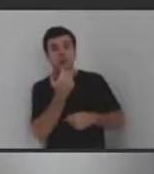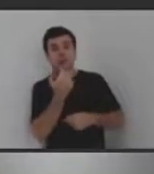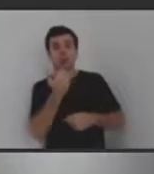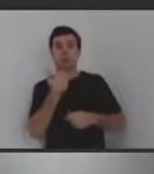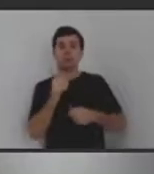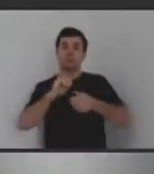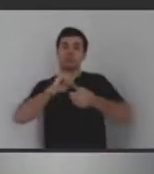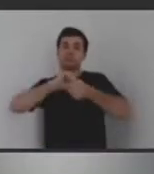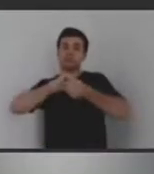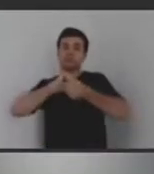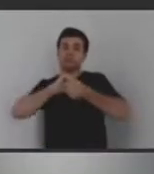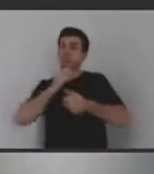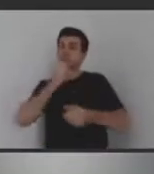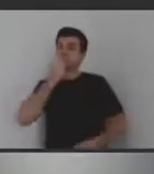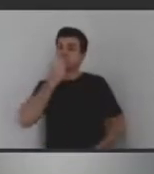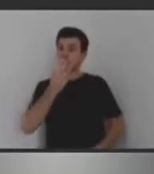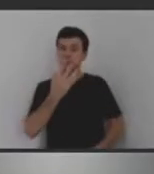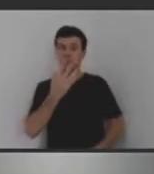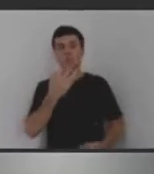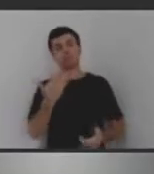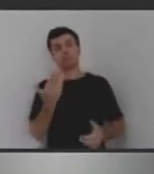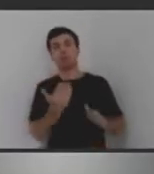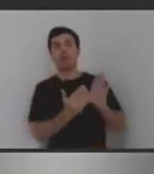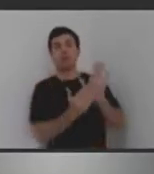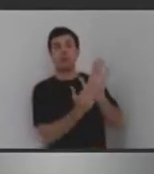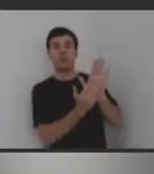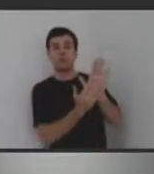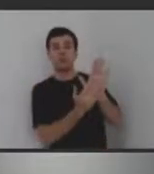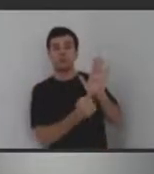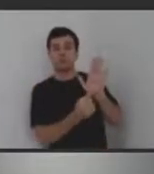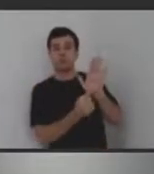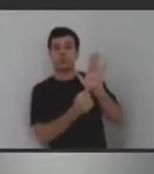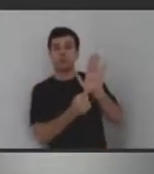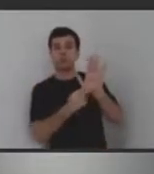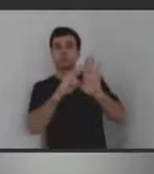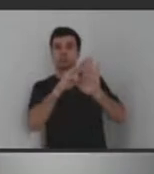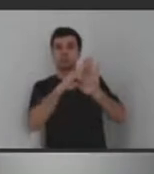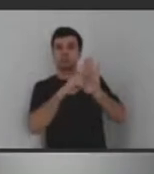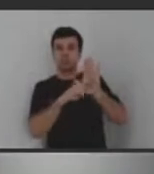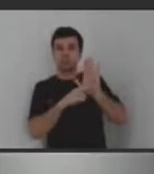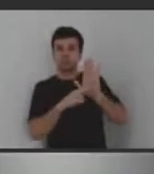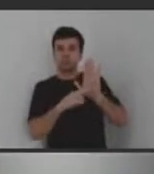vulnerável. Proponho à mesa, na forma regimental, depois de ouvir o plenário, esta